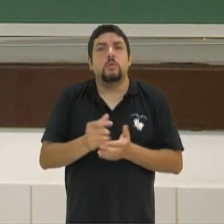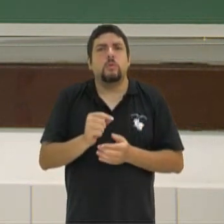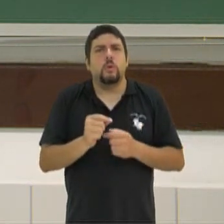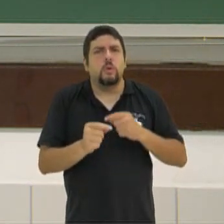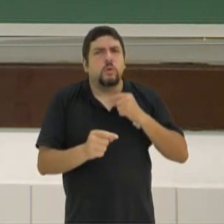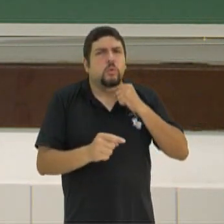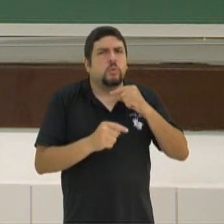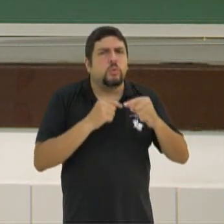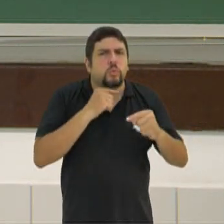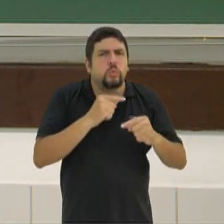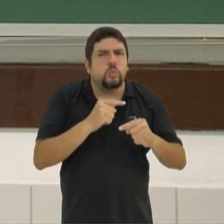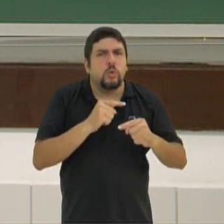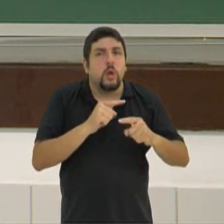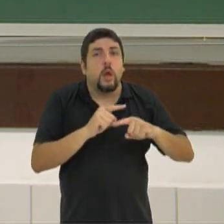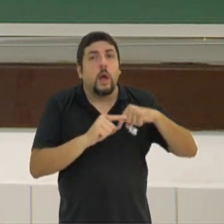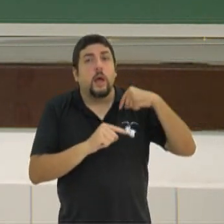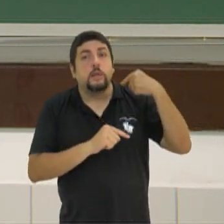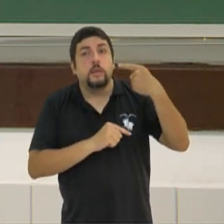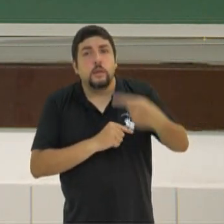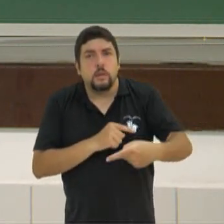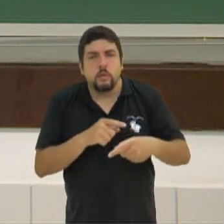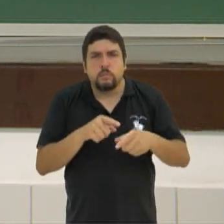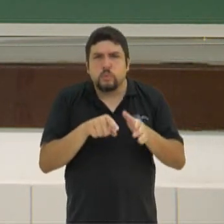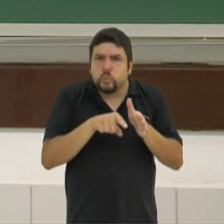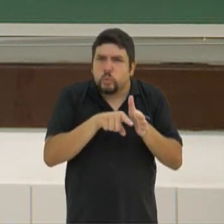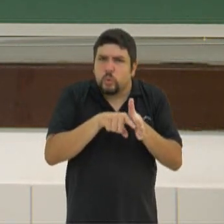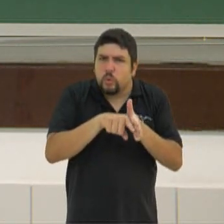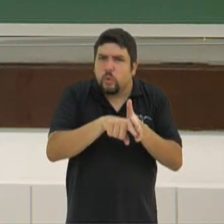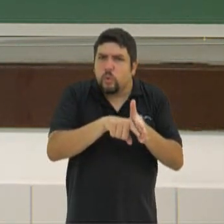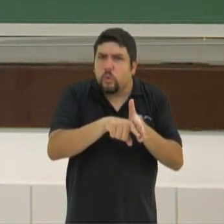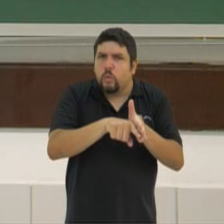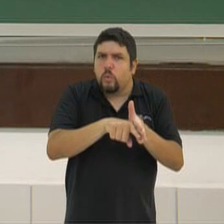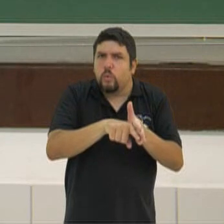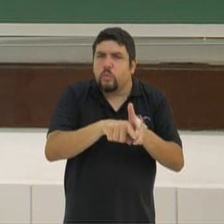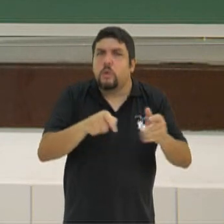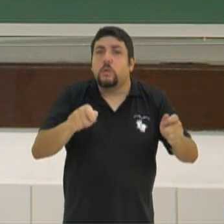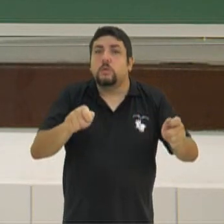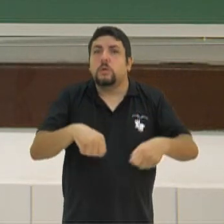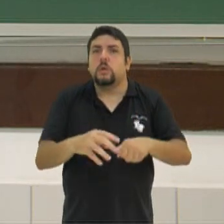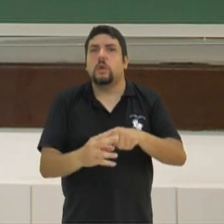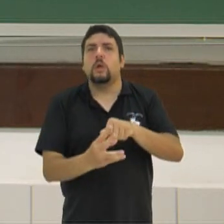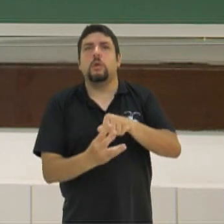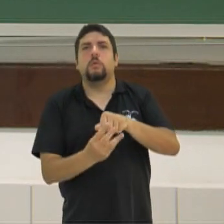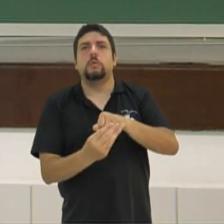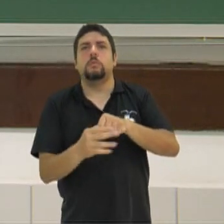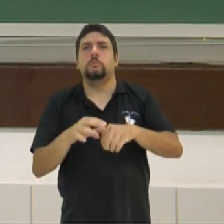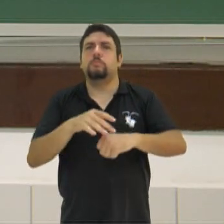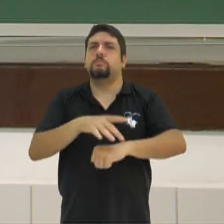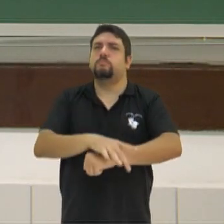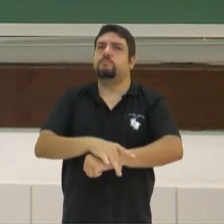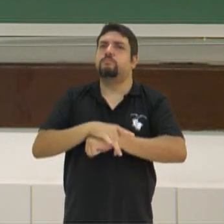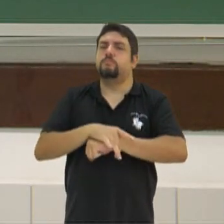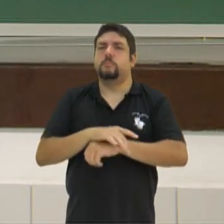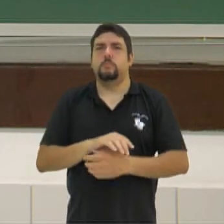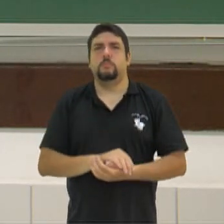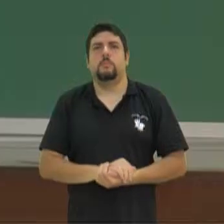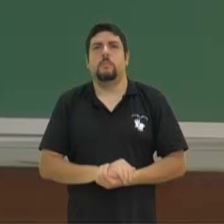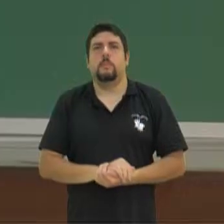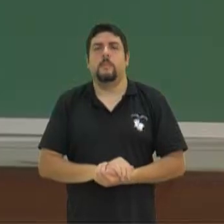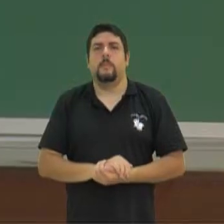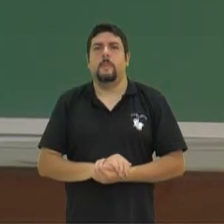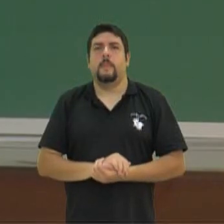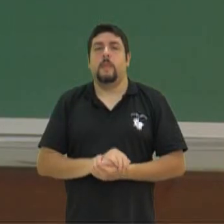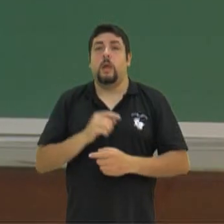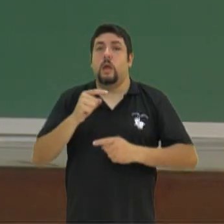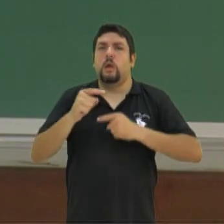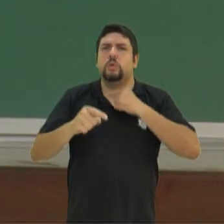dúvida para daí construir conhecimentos seguros, tá? A dúvida metódica é um processo metodológico